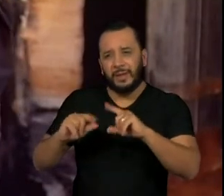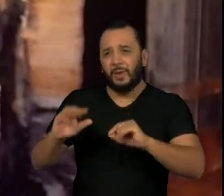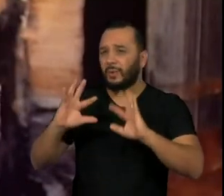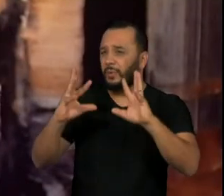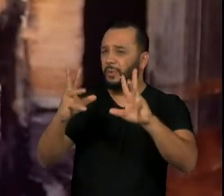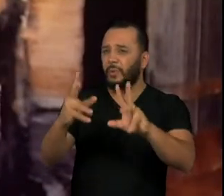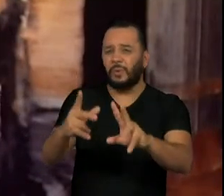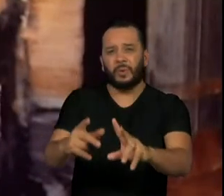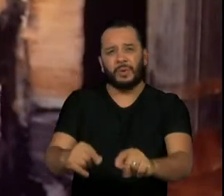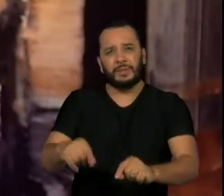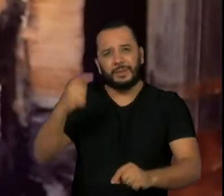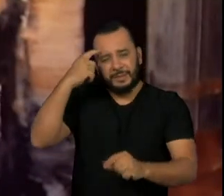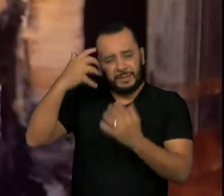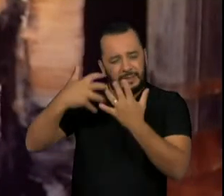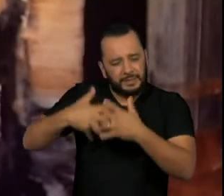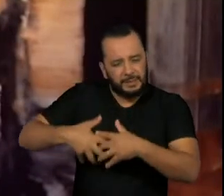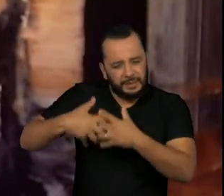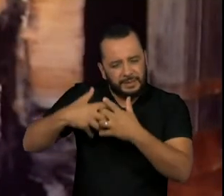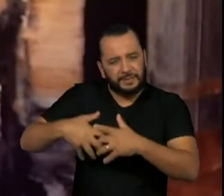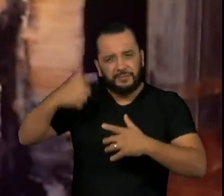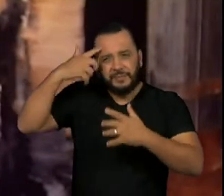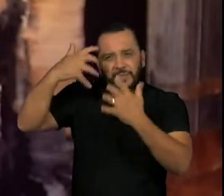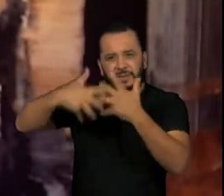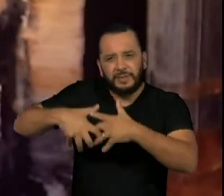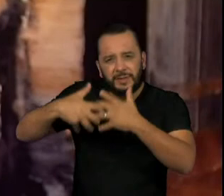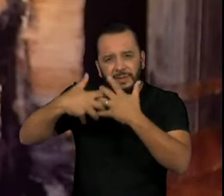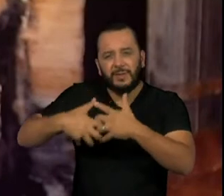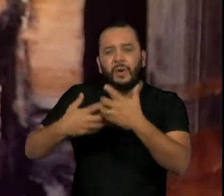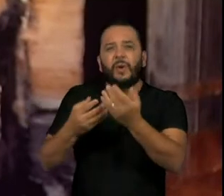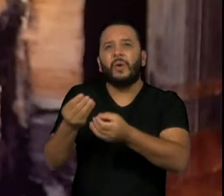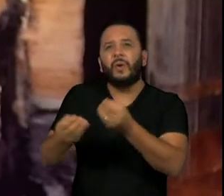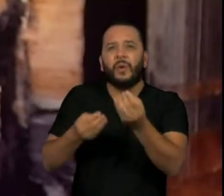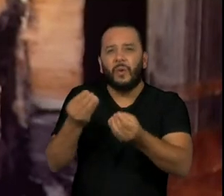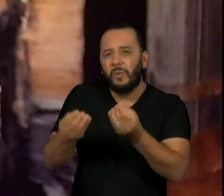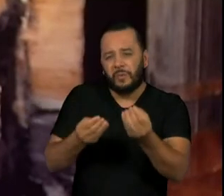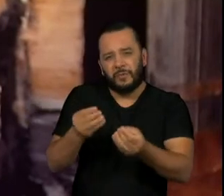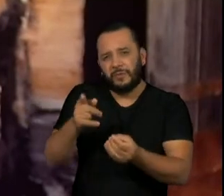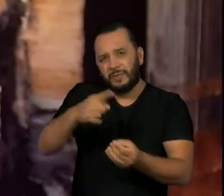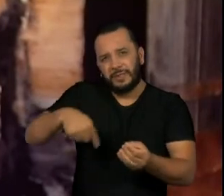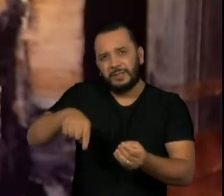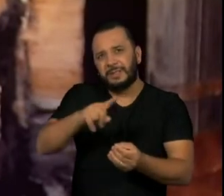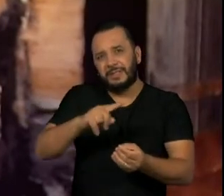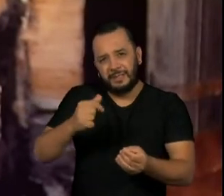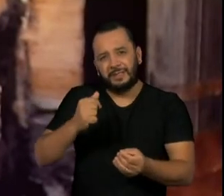se perguntem o quanto vocês estão usando a